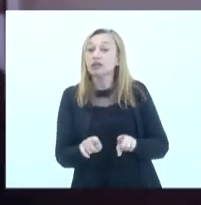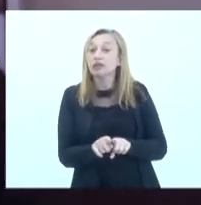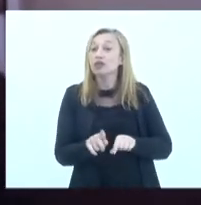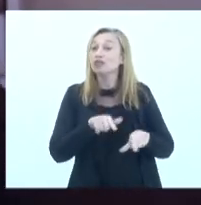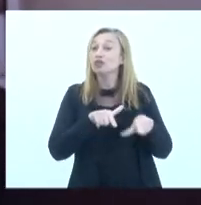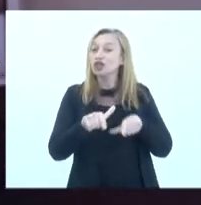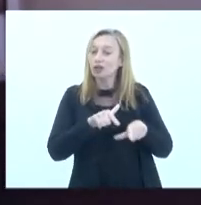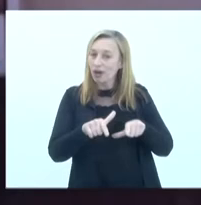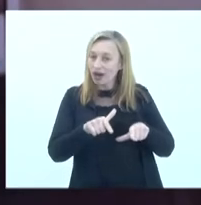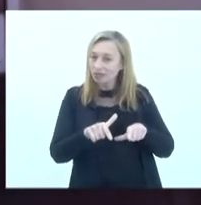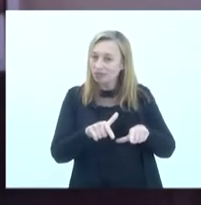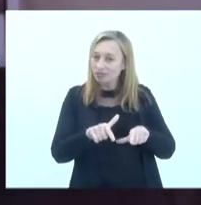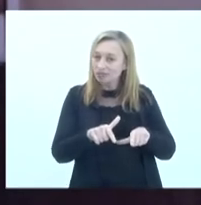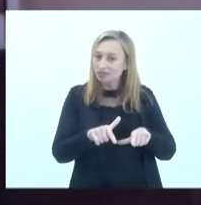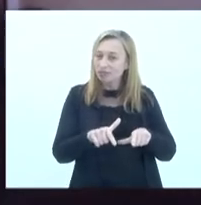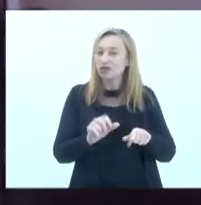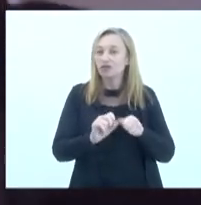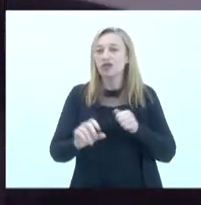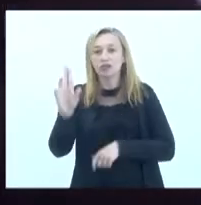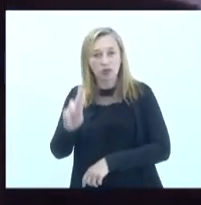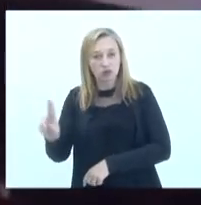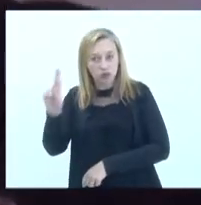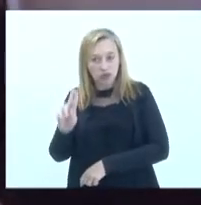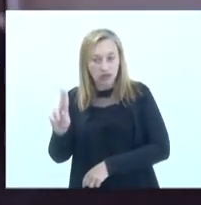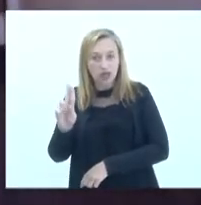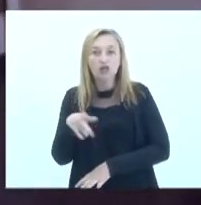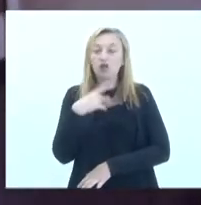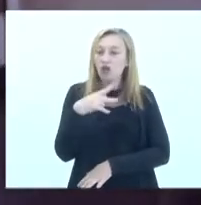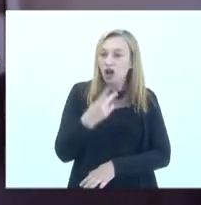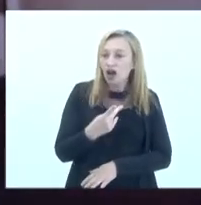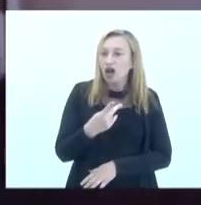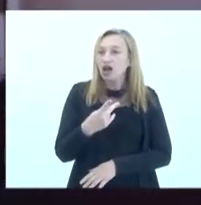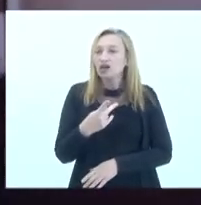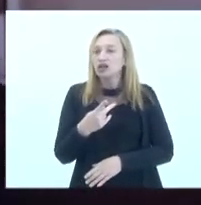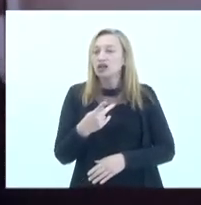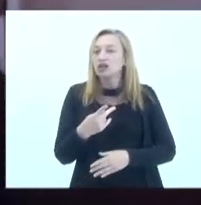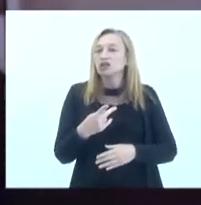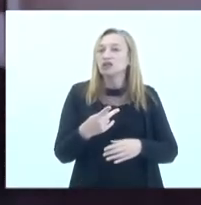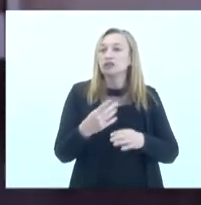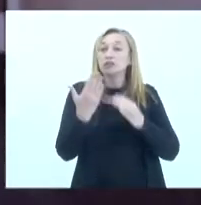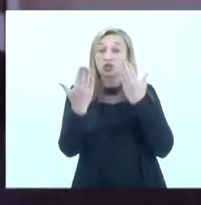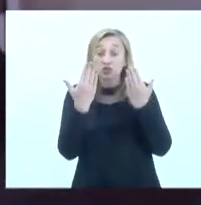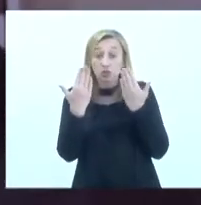serviços prestados pela universidade, eu diria que o serviço de psicologia